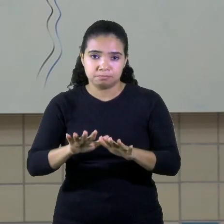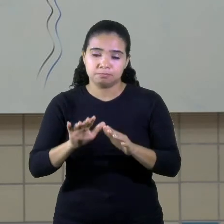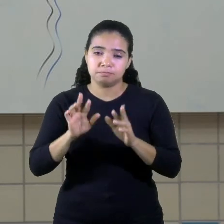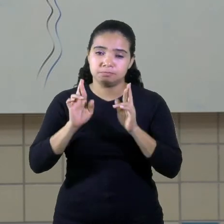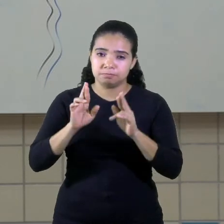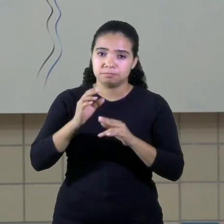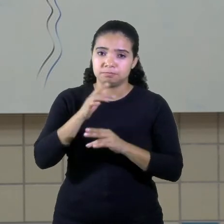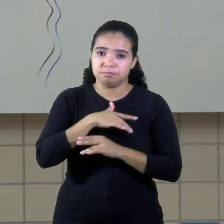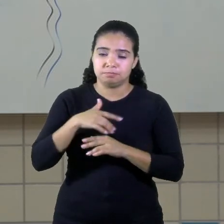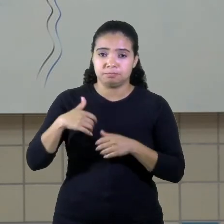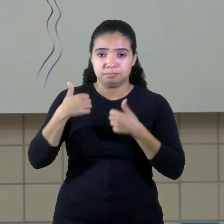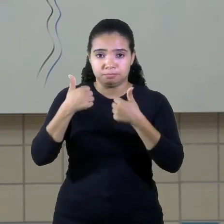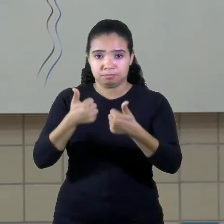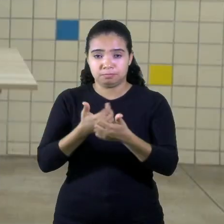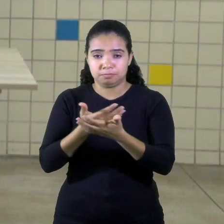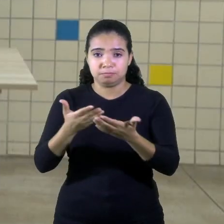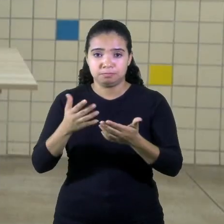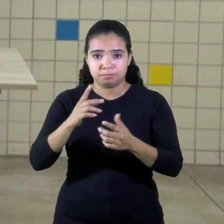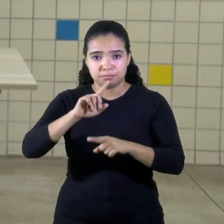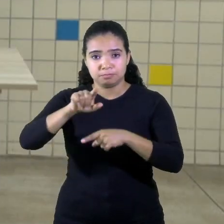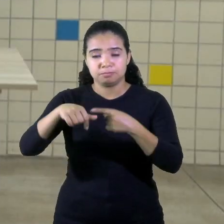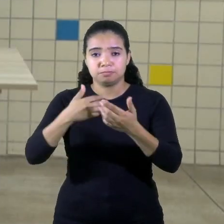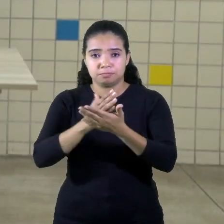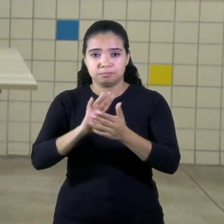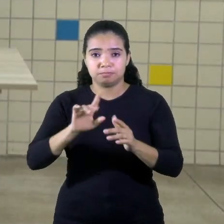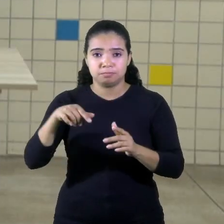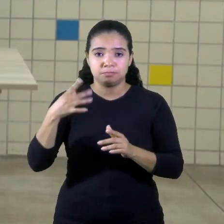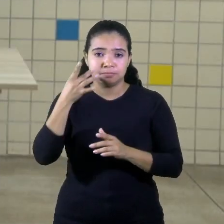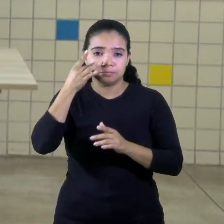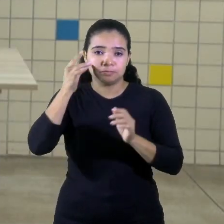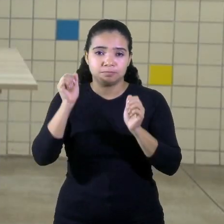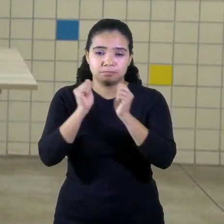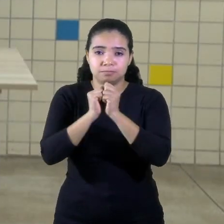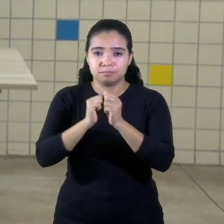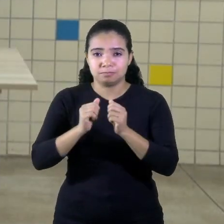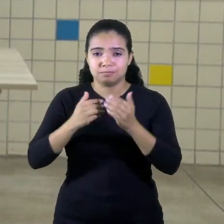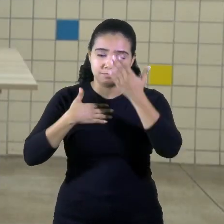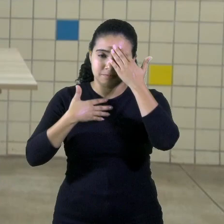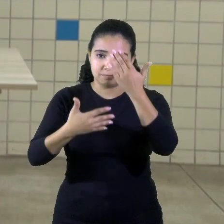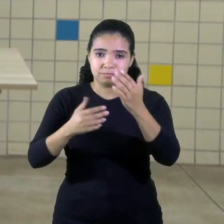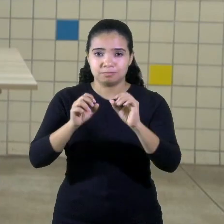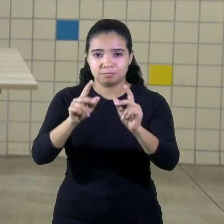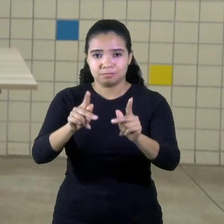que esteja tudo bem com vocês. Isso logo vai passar e a gente vai estar junto, ok? Obrigado.